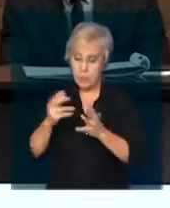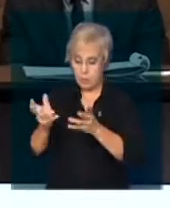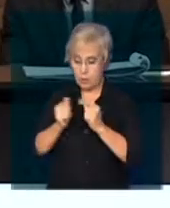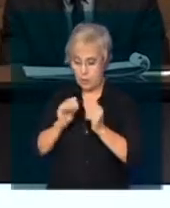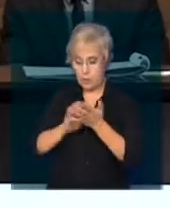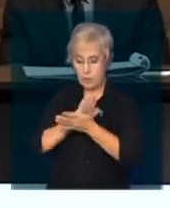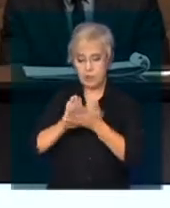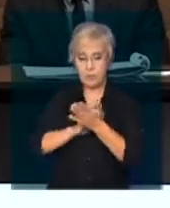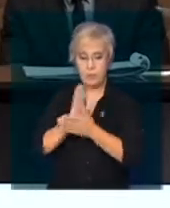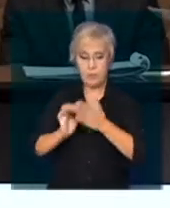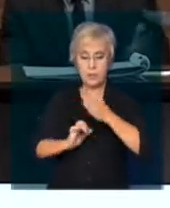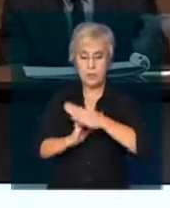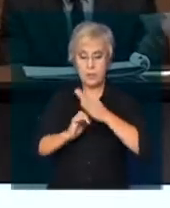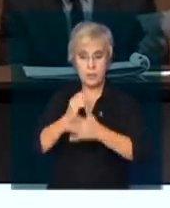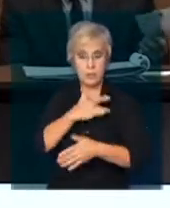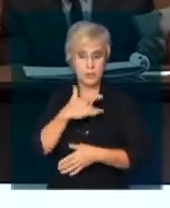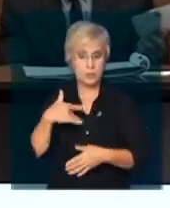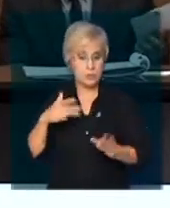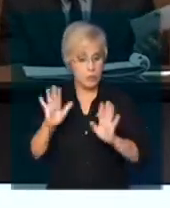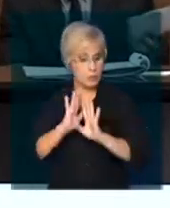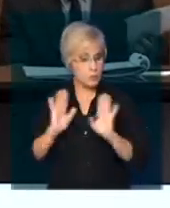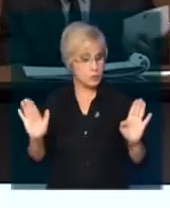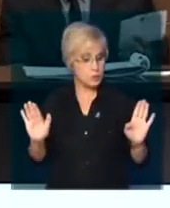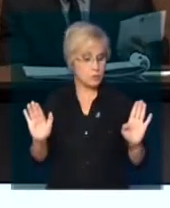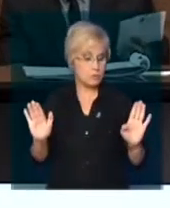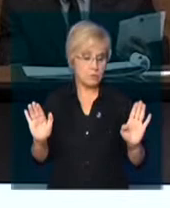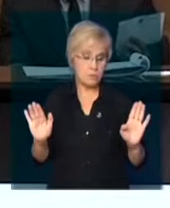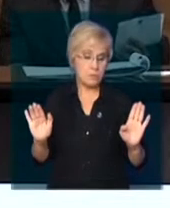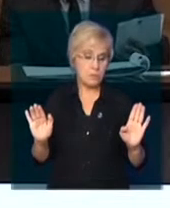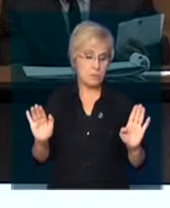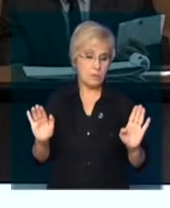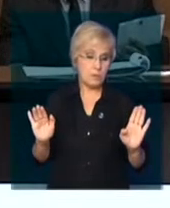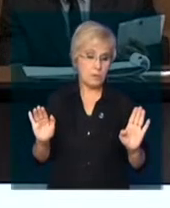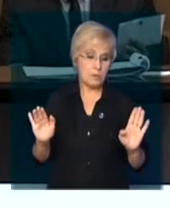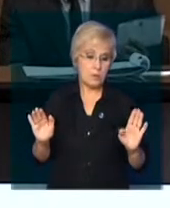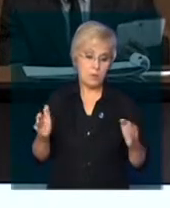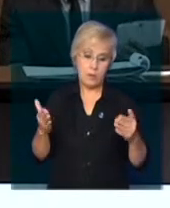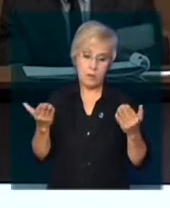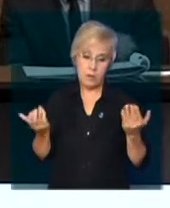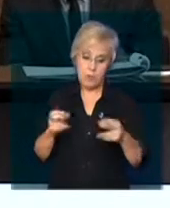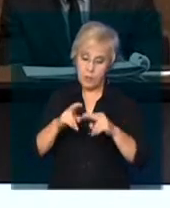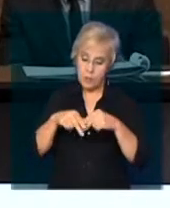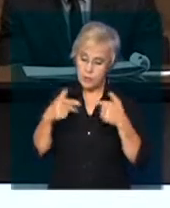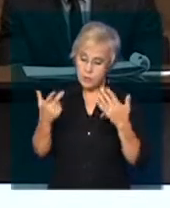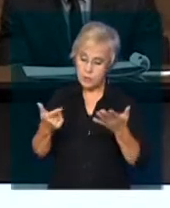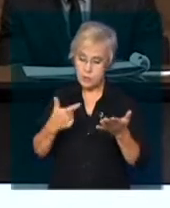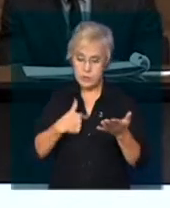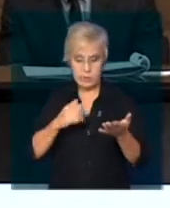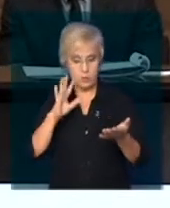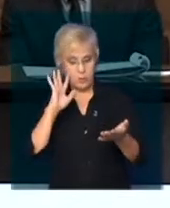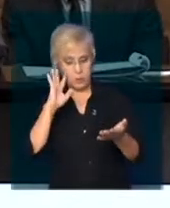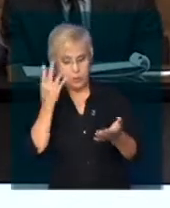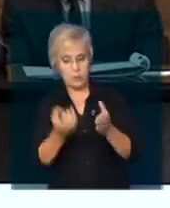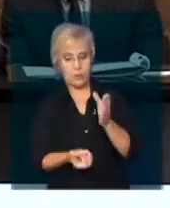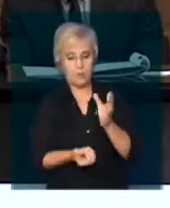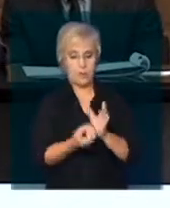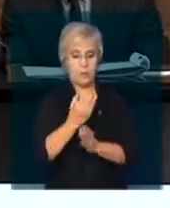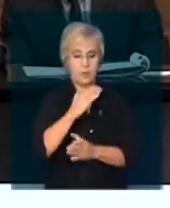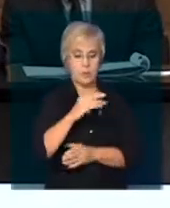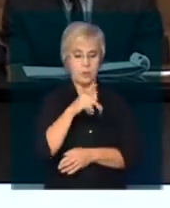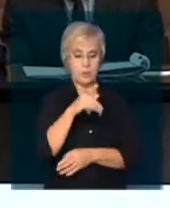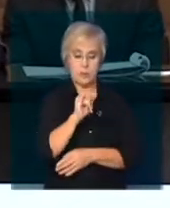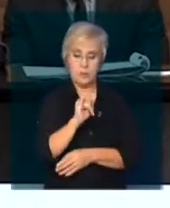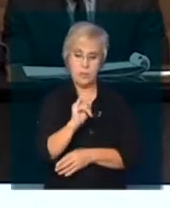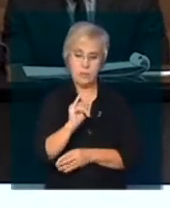doação de empresa de saúde. Isso jamais seria motivo para que eu pudesse deferir ou indeferir proposta